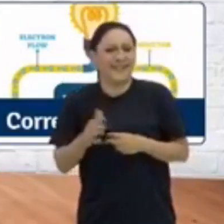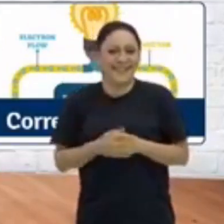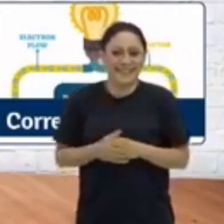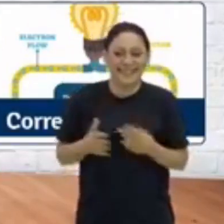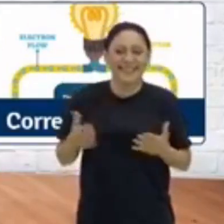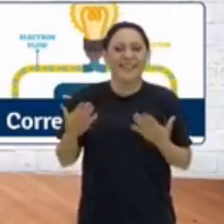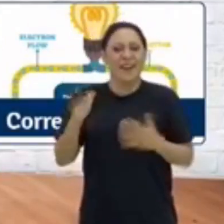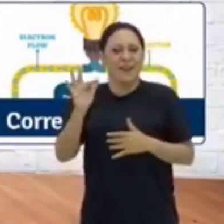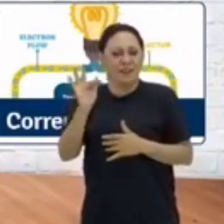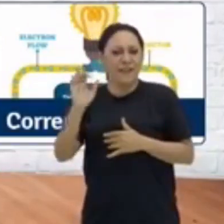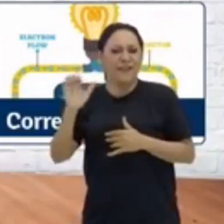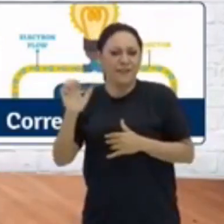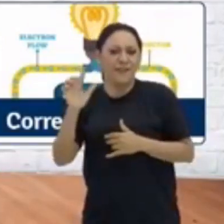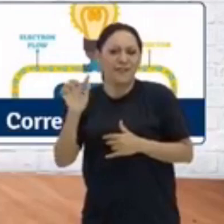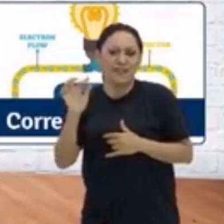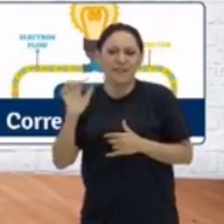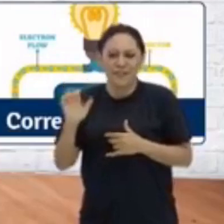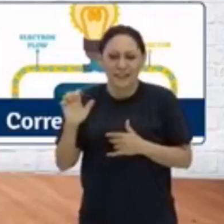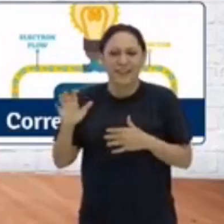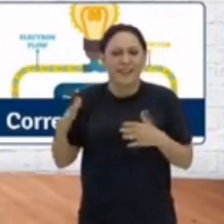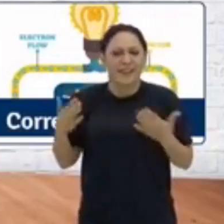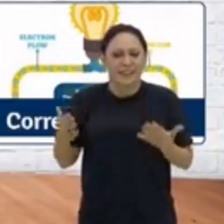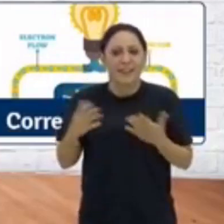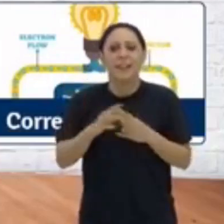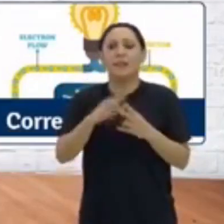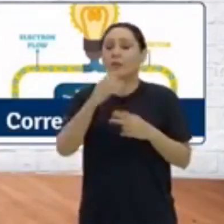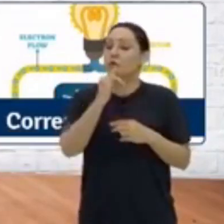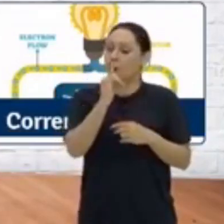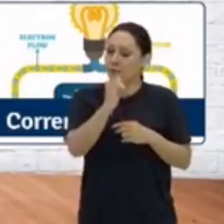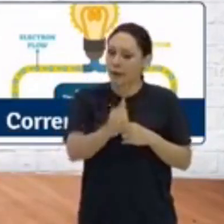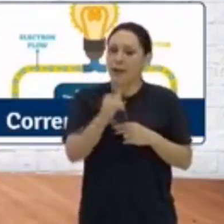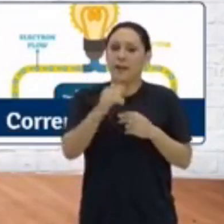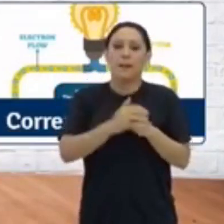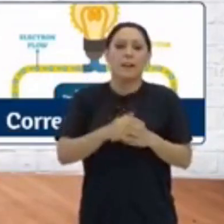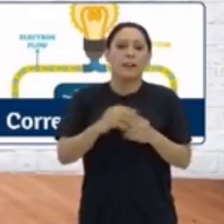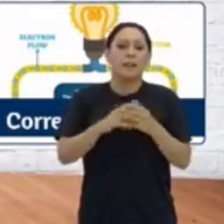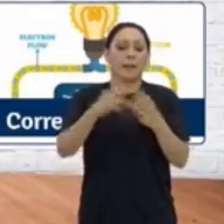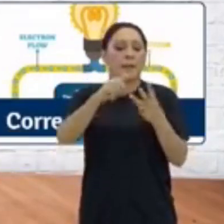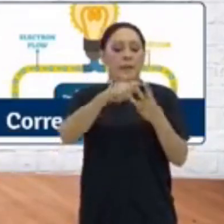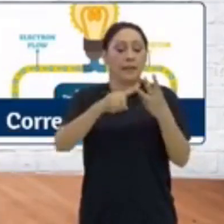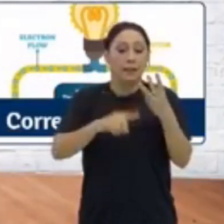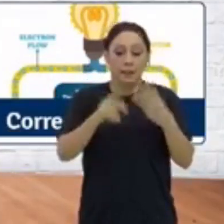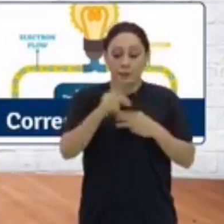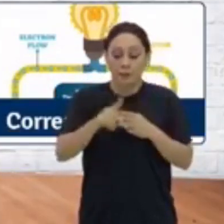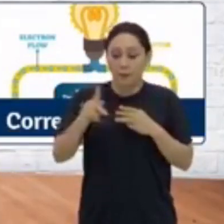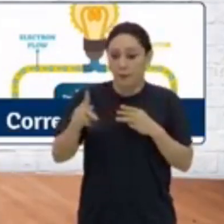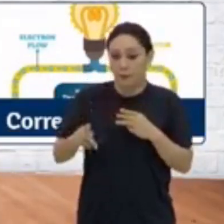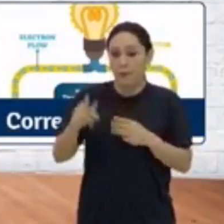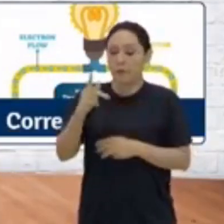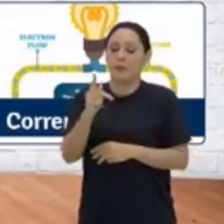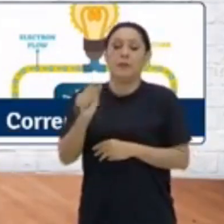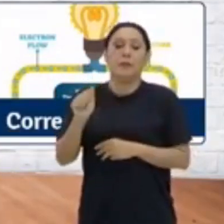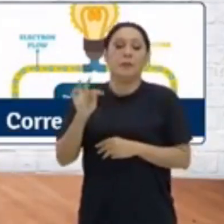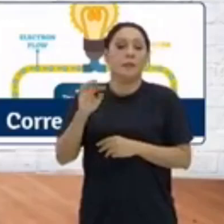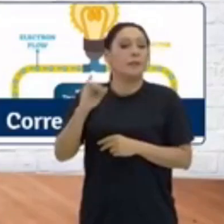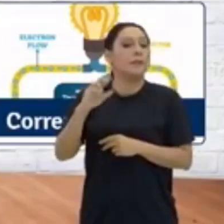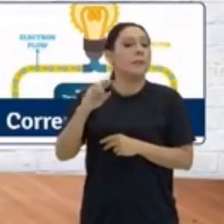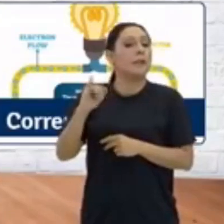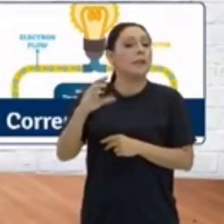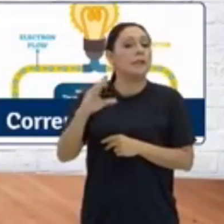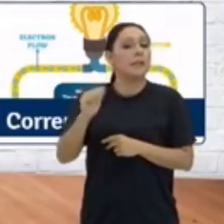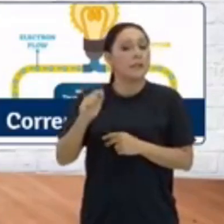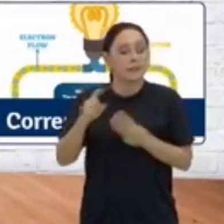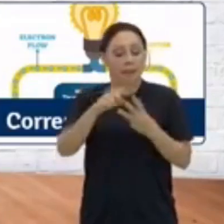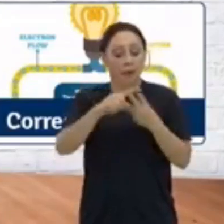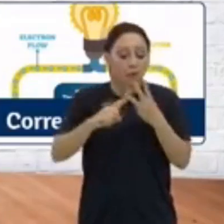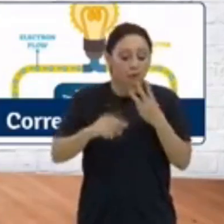Fefe, Fernando Júnior e Fernando Andrade, já te falei, com mais três professores também. A Patrícia, o Alcirlei e o Hugo